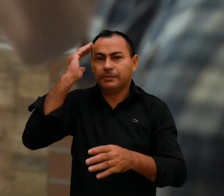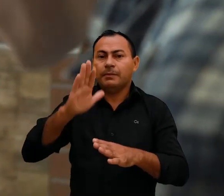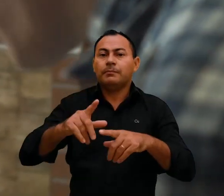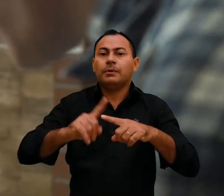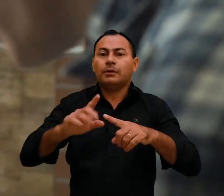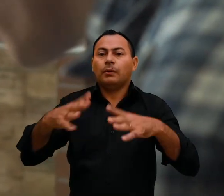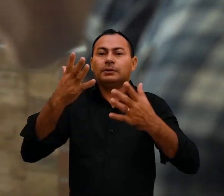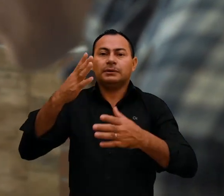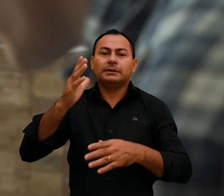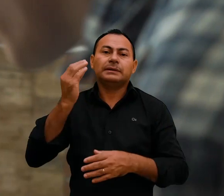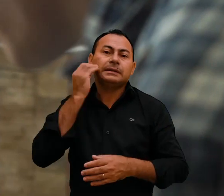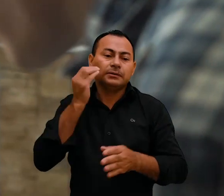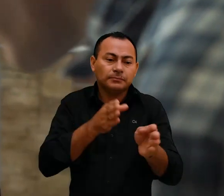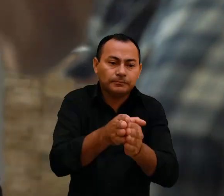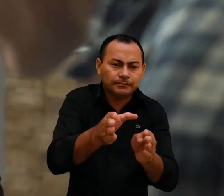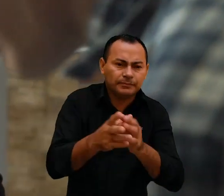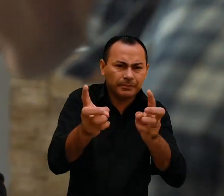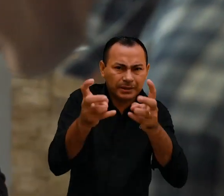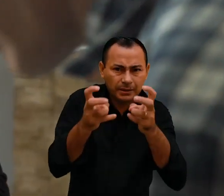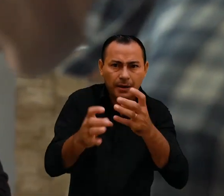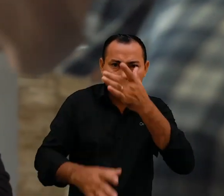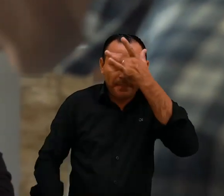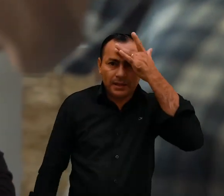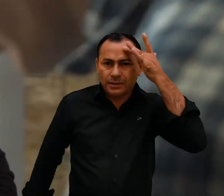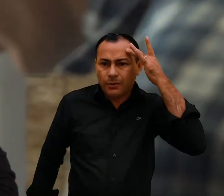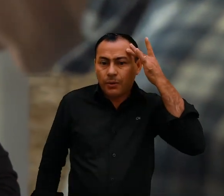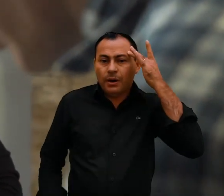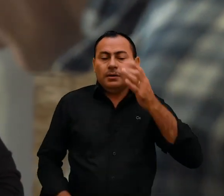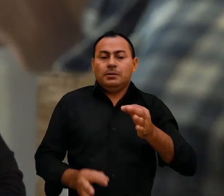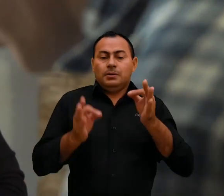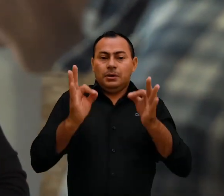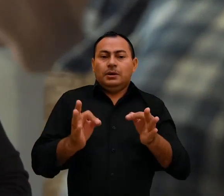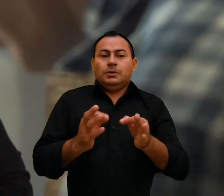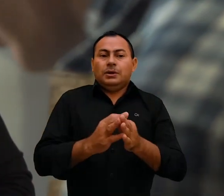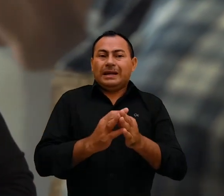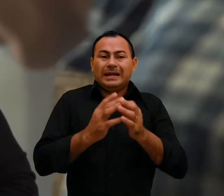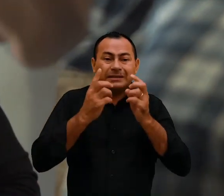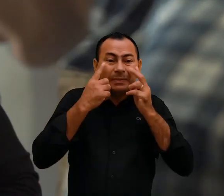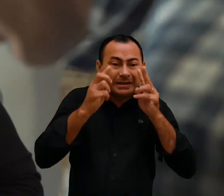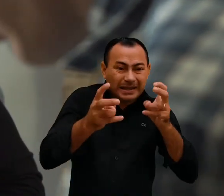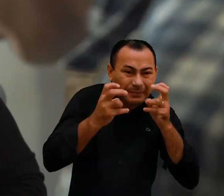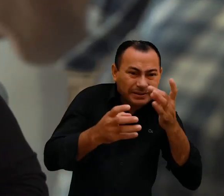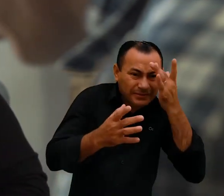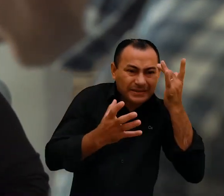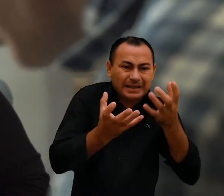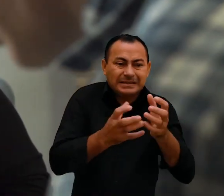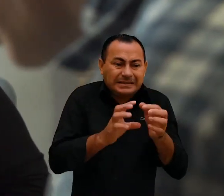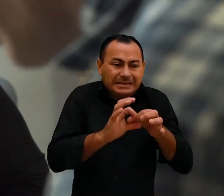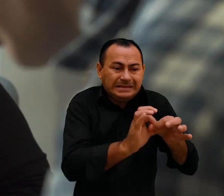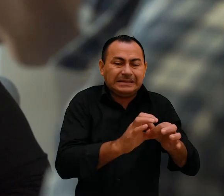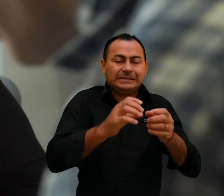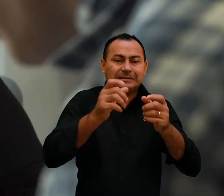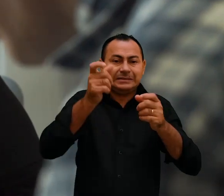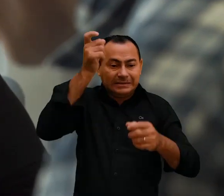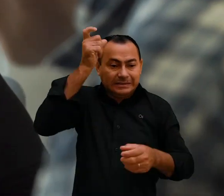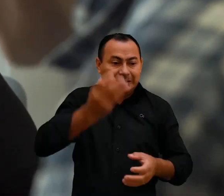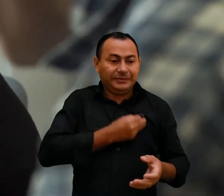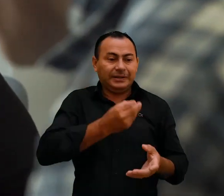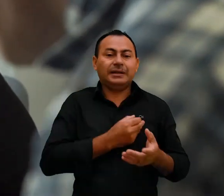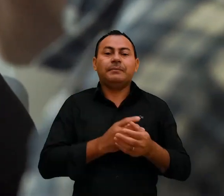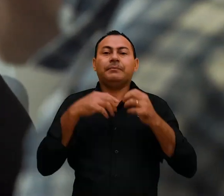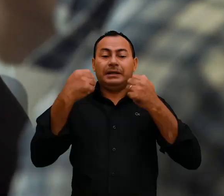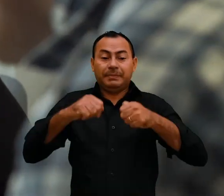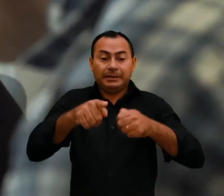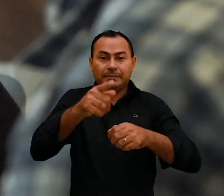porque quando tentamos aconselhar alguém percebemos que a pessoa é cativa de satanás e precisa de